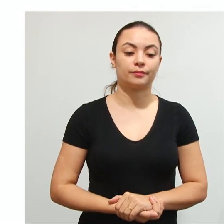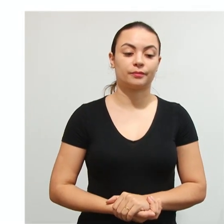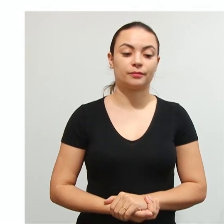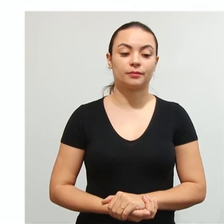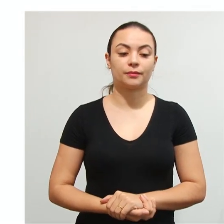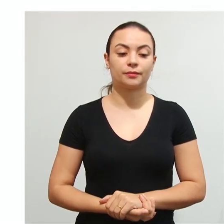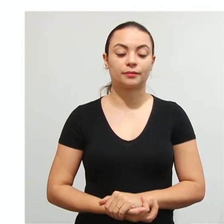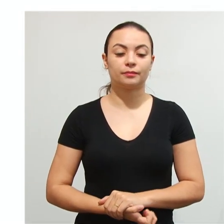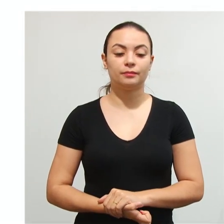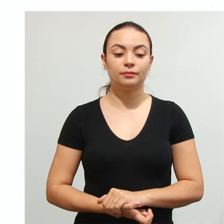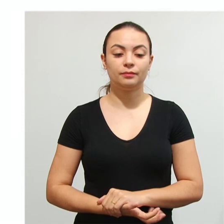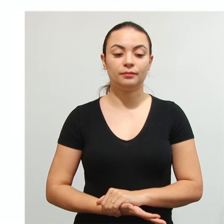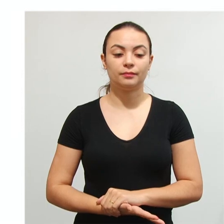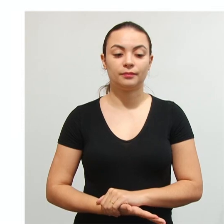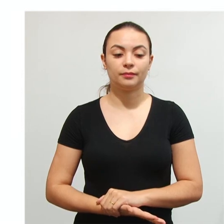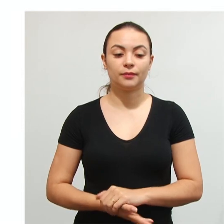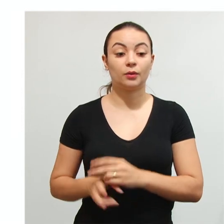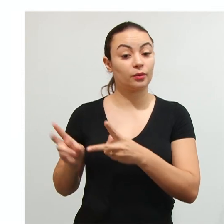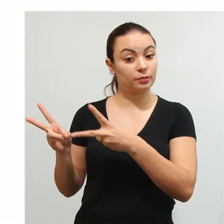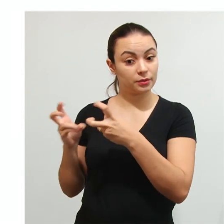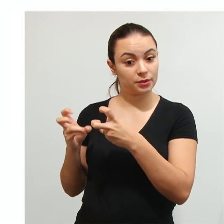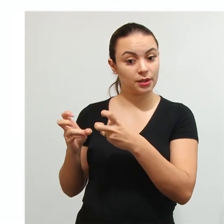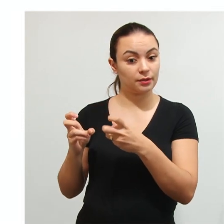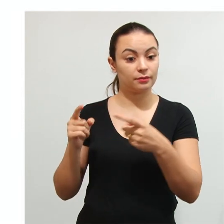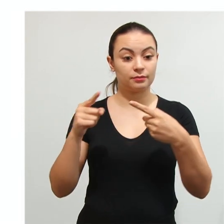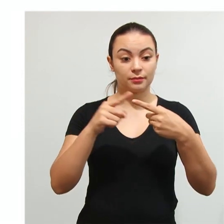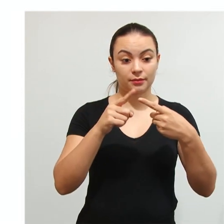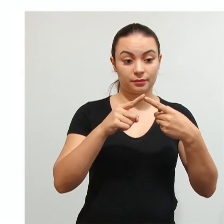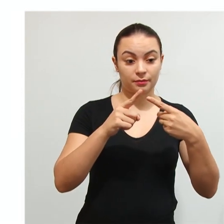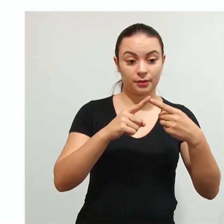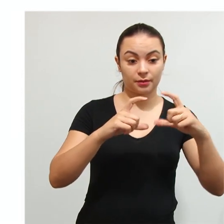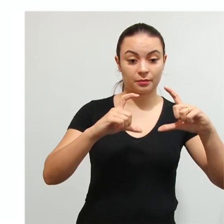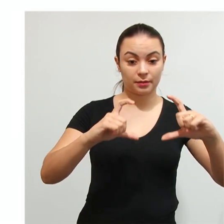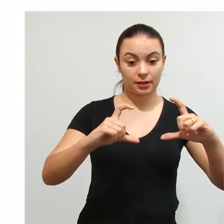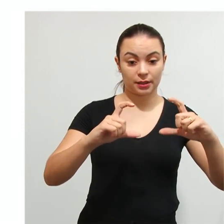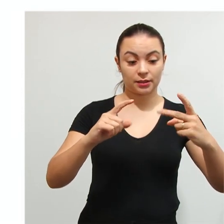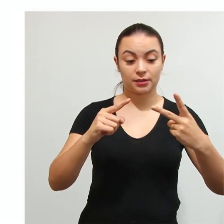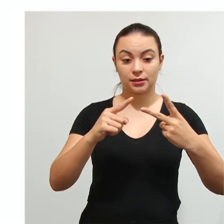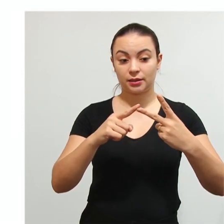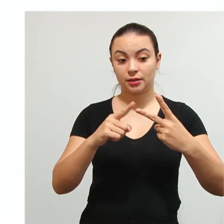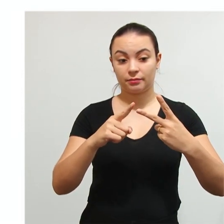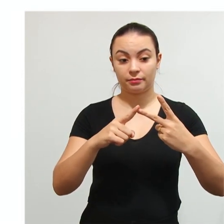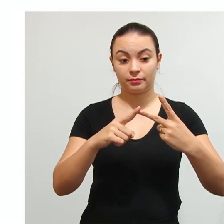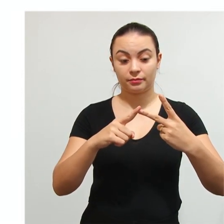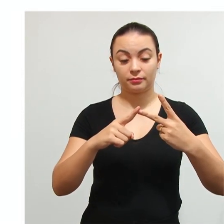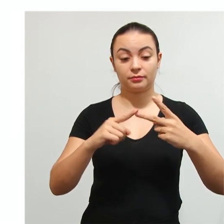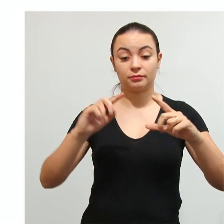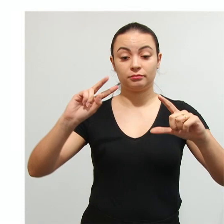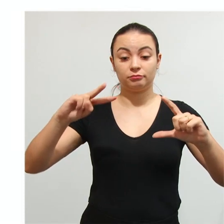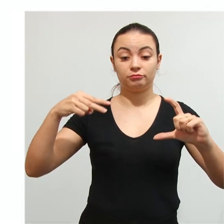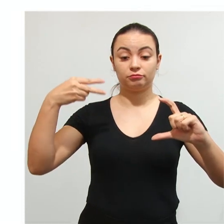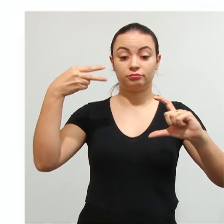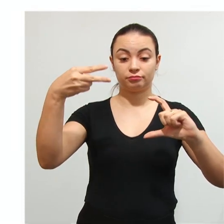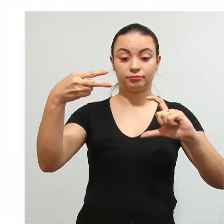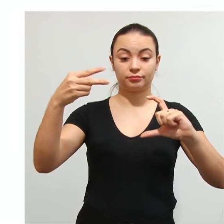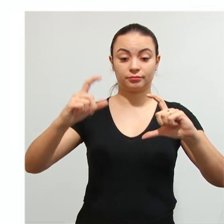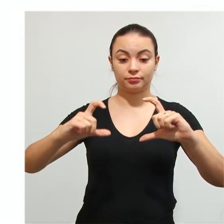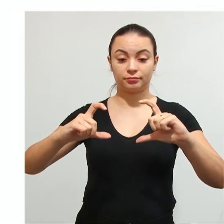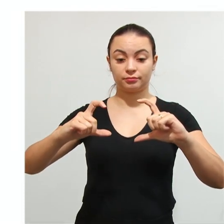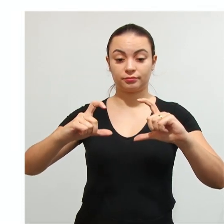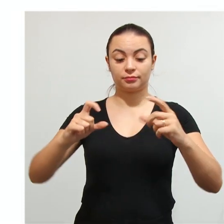então Observe que eu fiz primeiro parênteses potência e depois subtrair um só que como uma taxa é